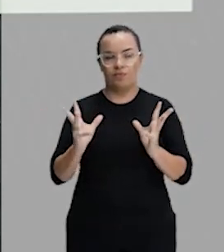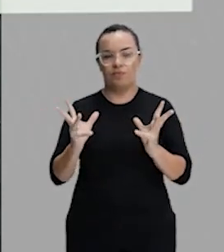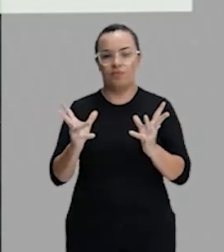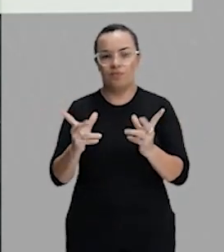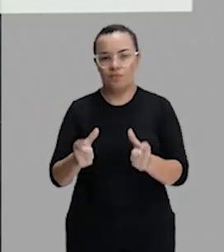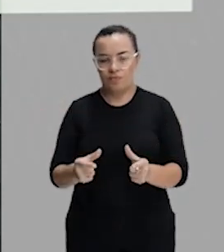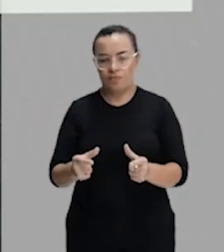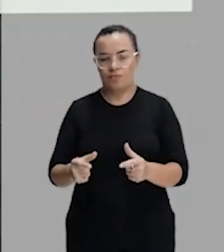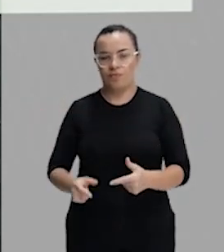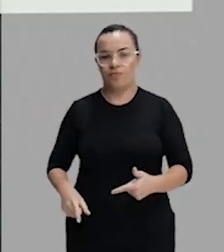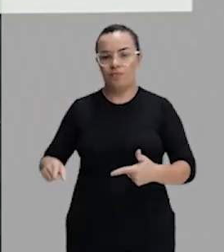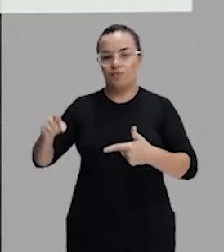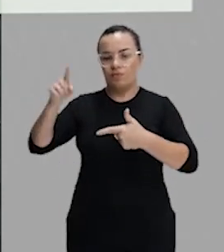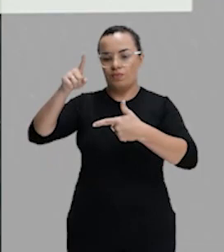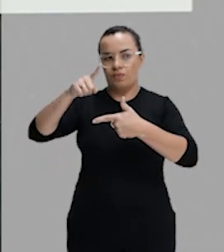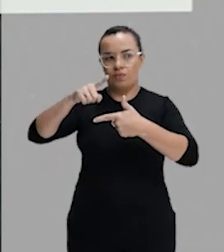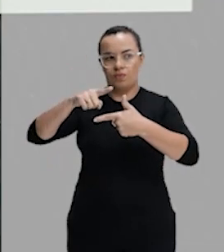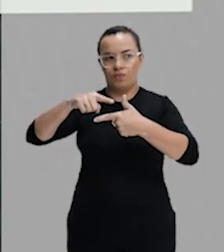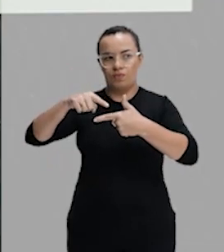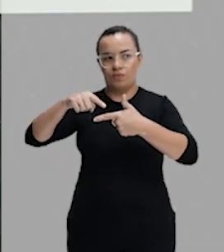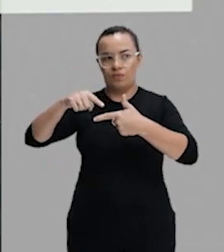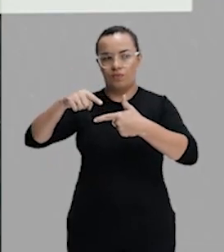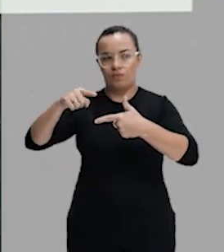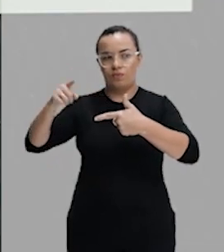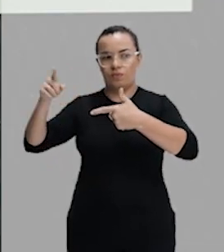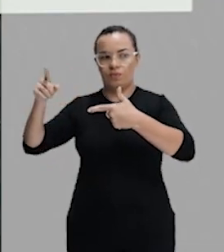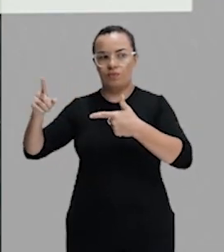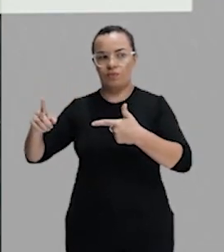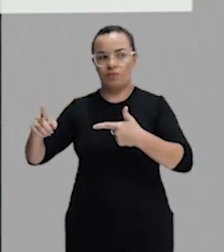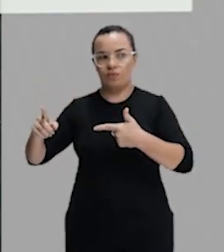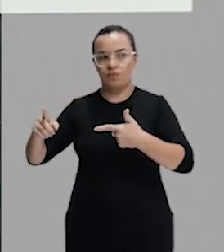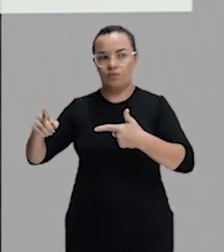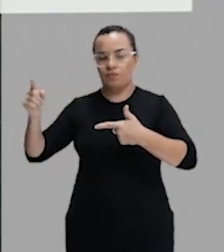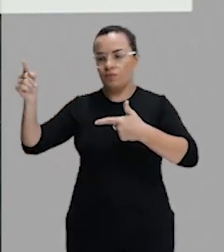parábola. Vão formar aqui uma parábola.